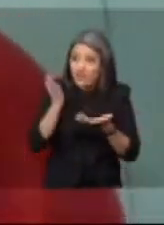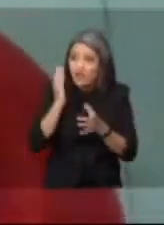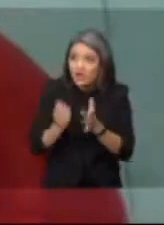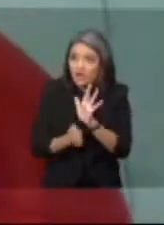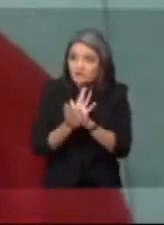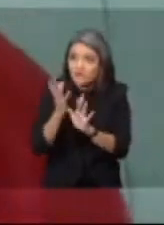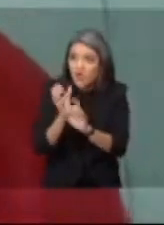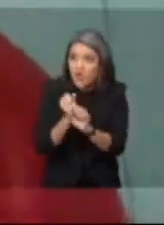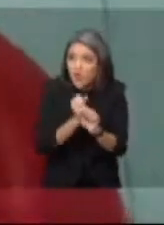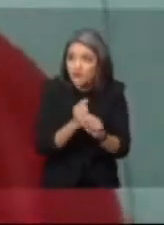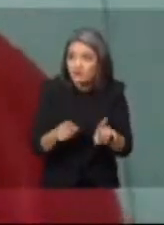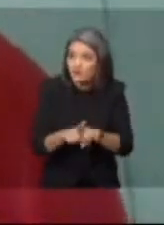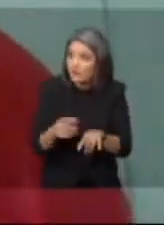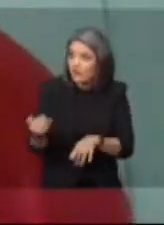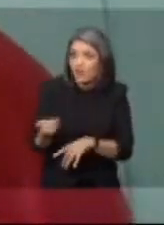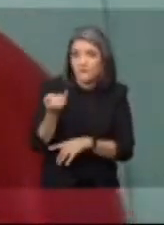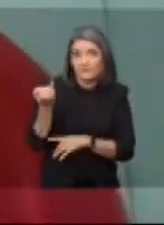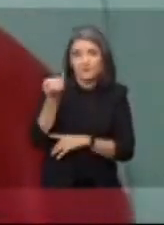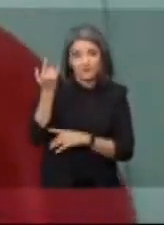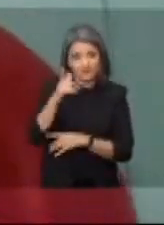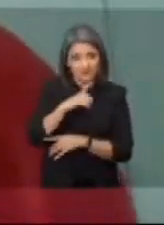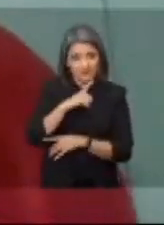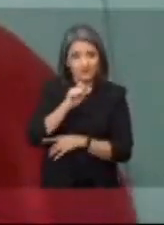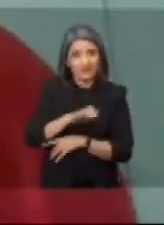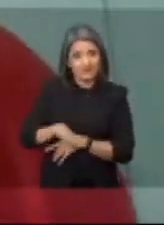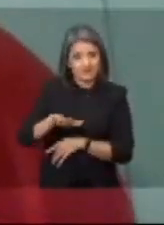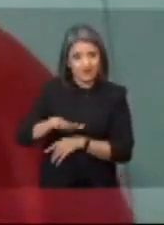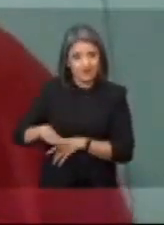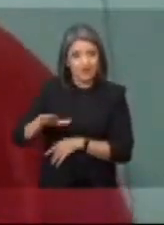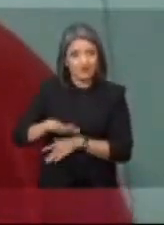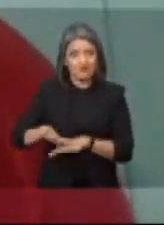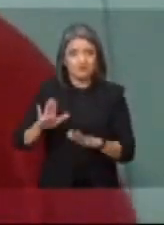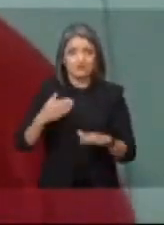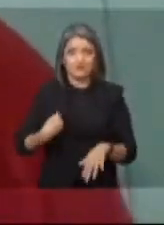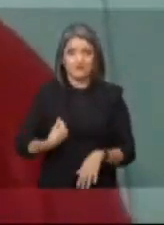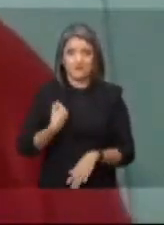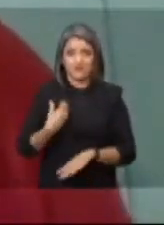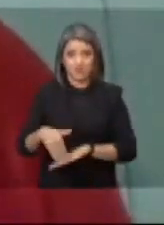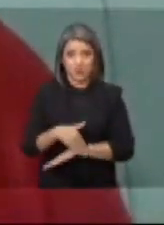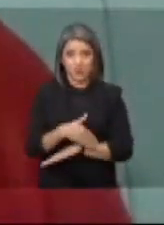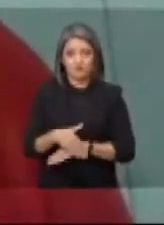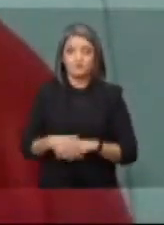contado, né? A importância de contar as crianças em situação de rua.